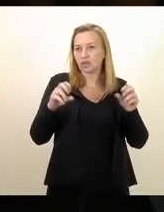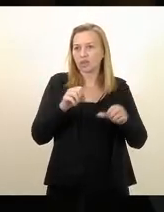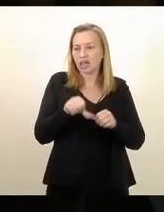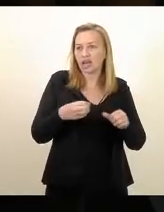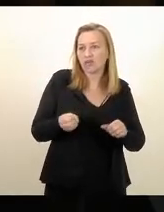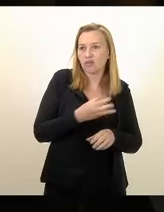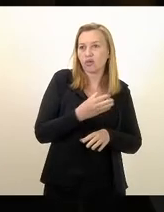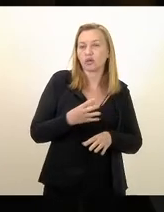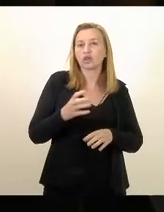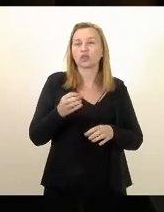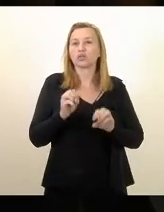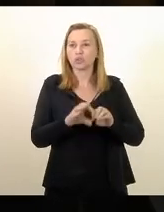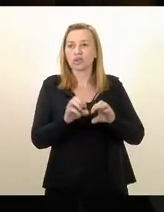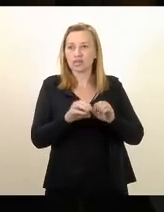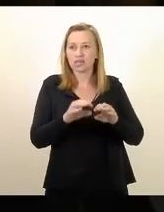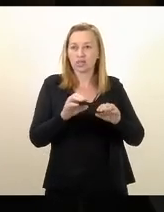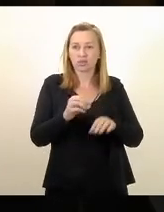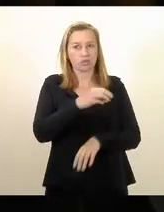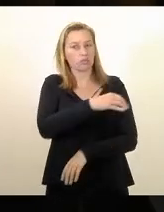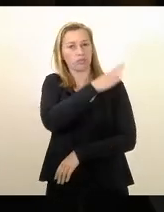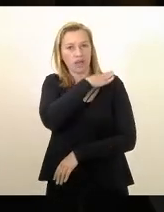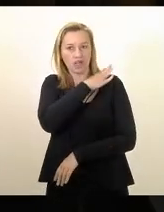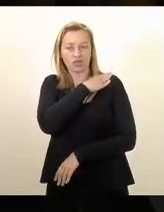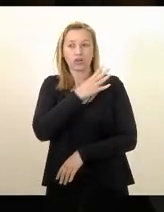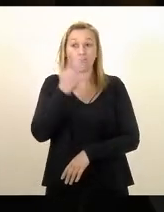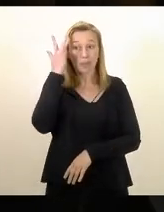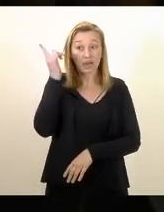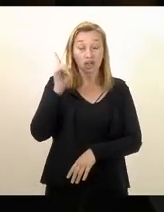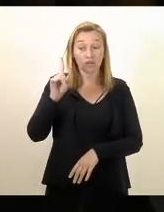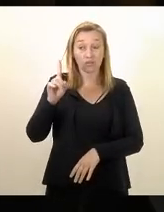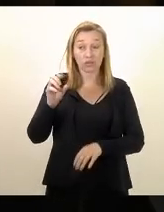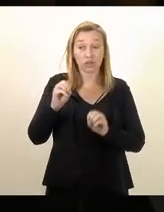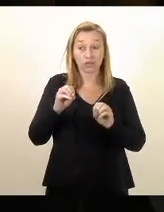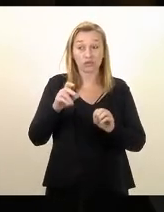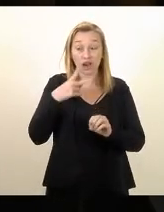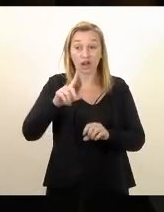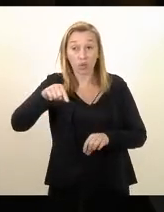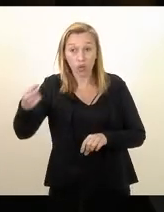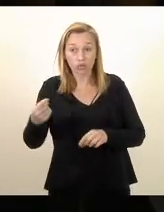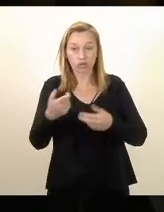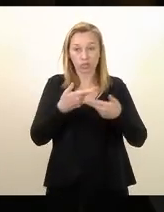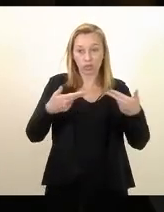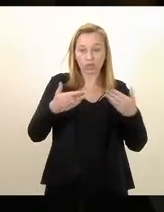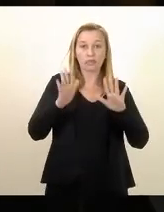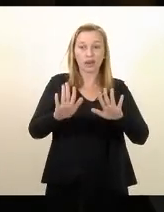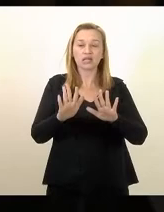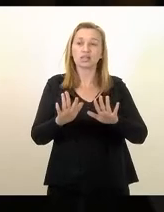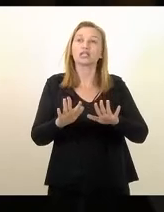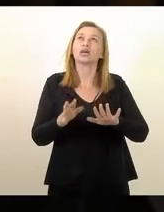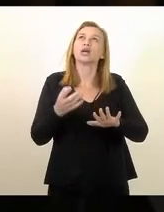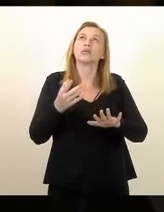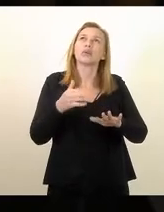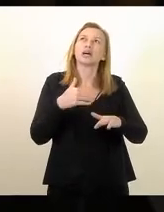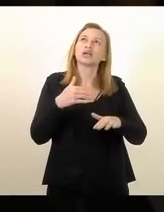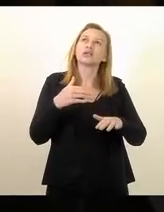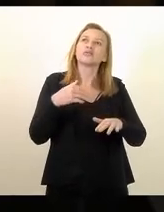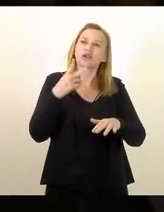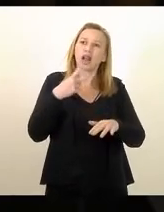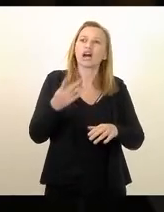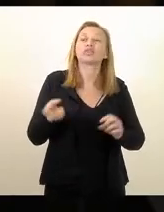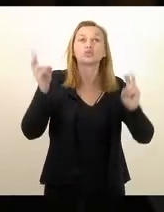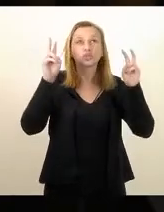UESO que vou desenvolver amanhã mas eu quero para desenvolver o tema